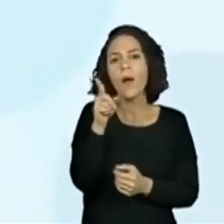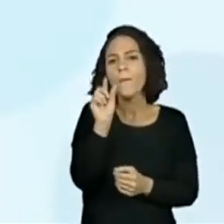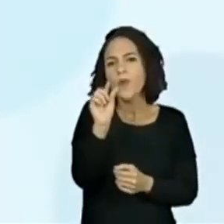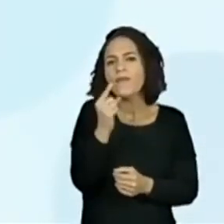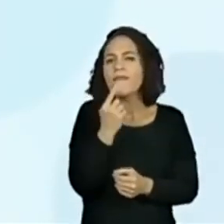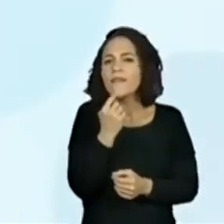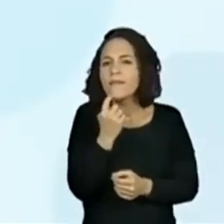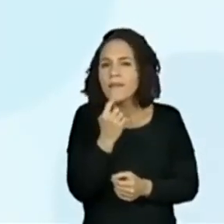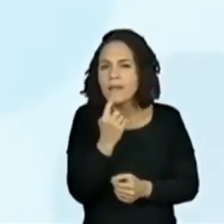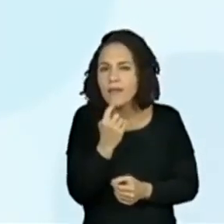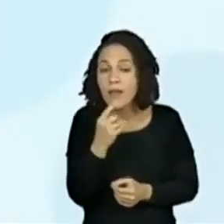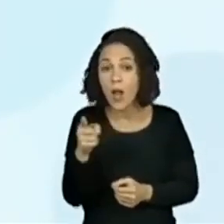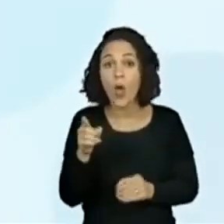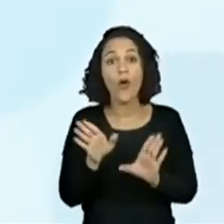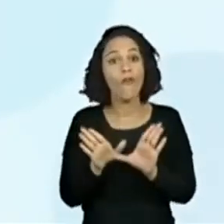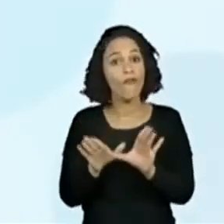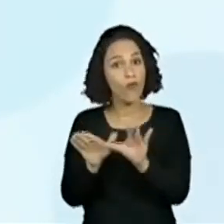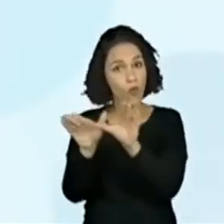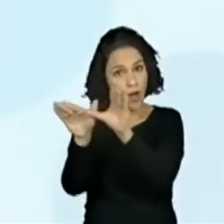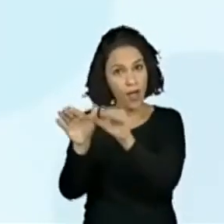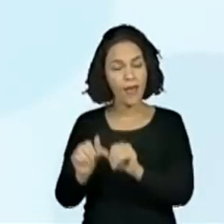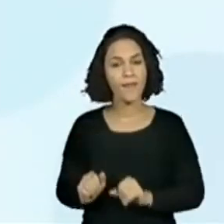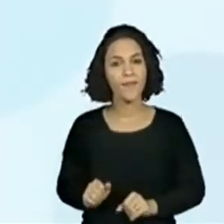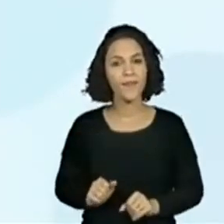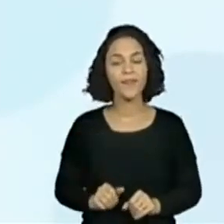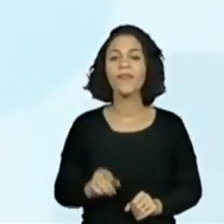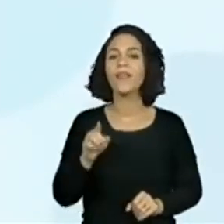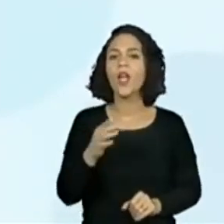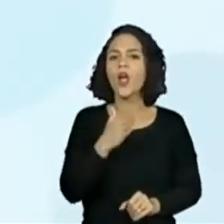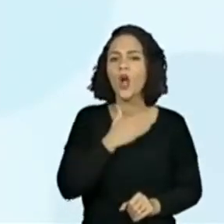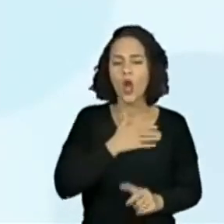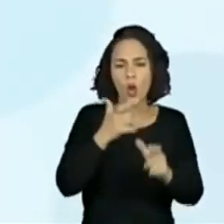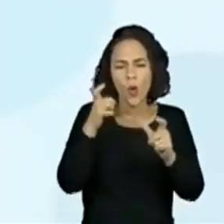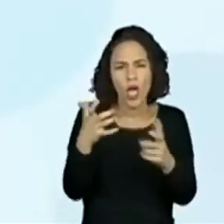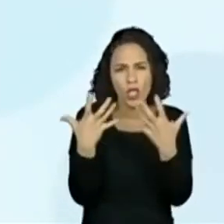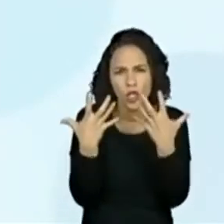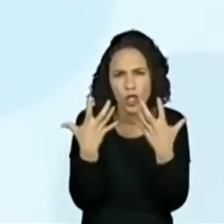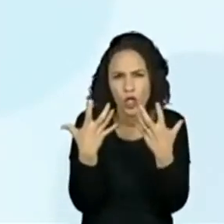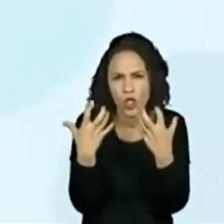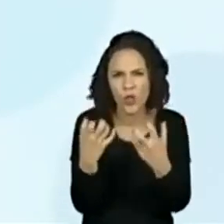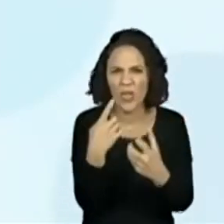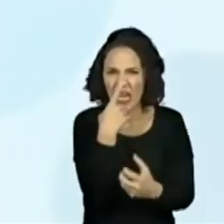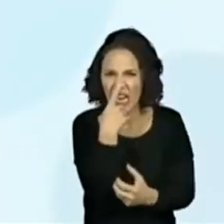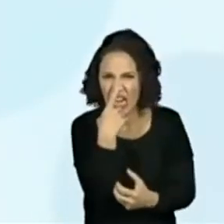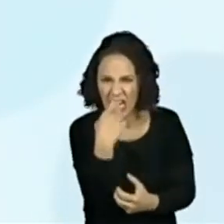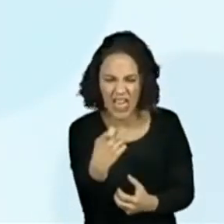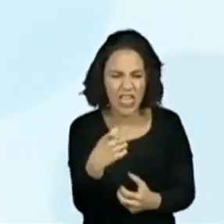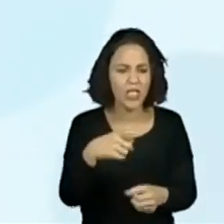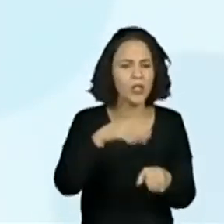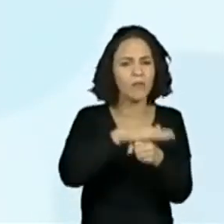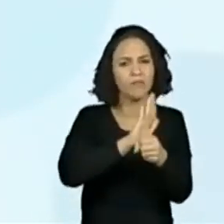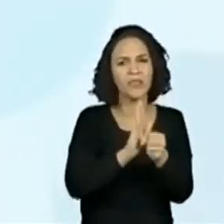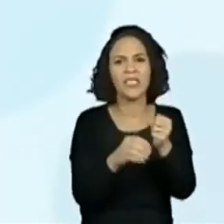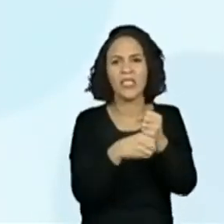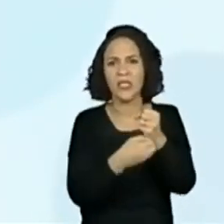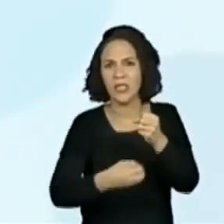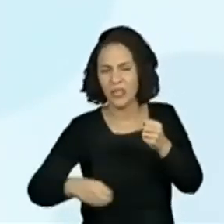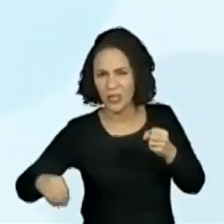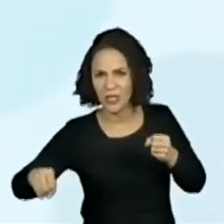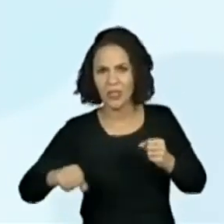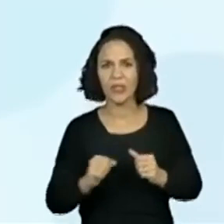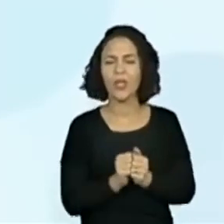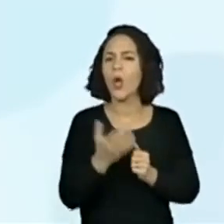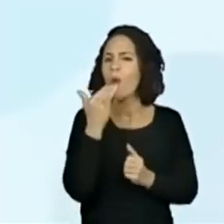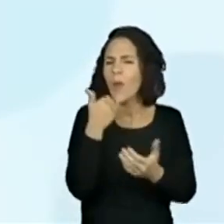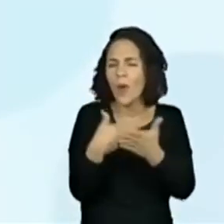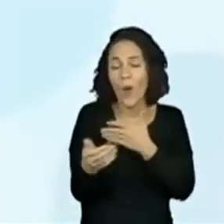avermelhada. É voadora, gosta de lugares como porões, ralos, lixos e esgotos, come de tudo e